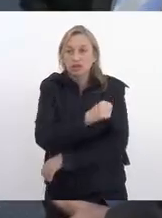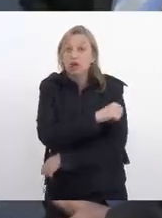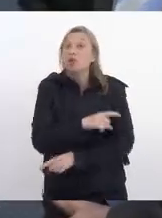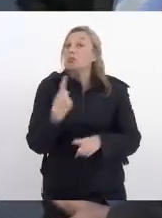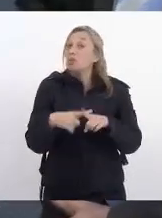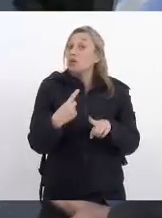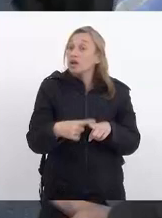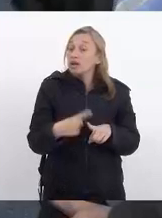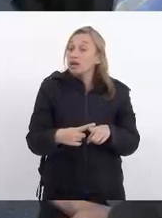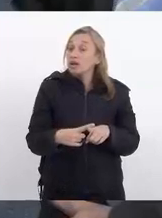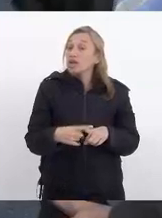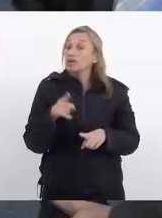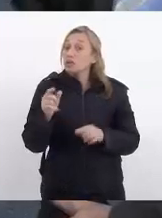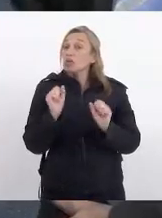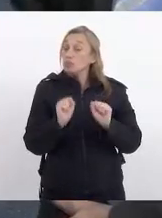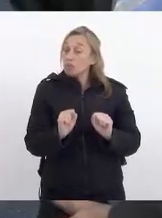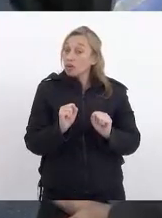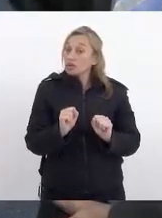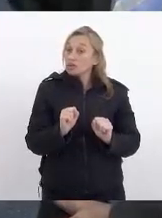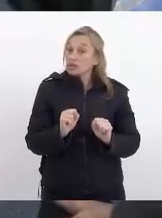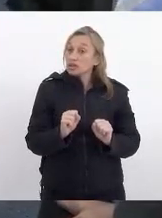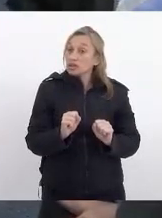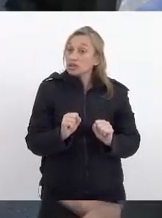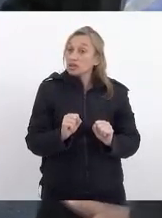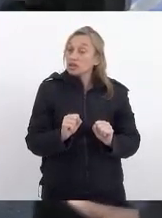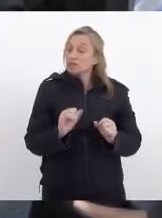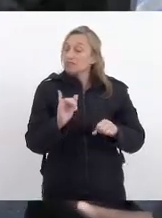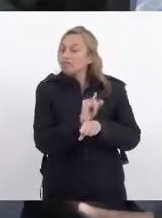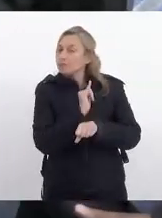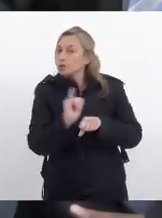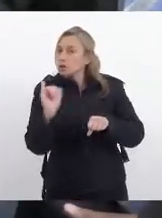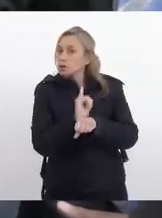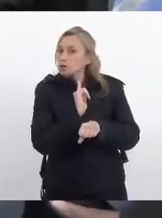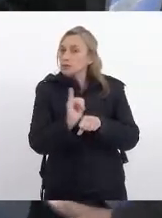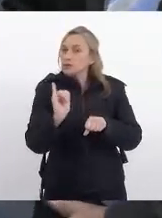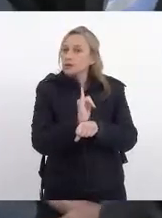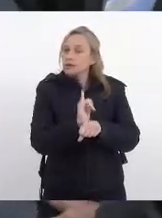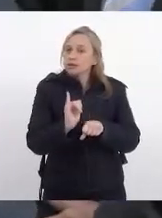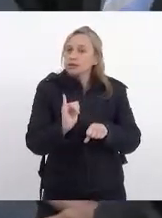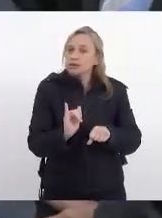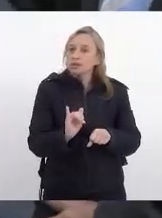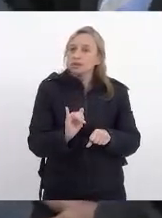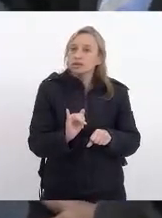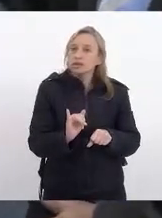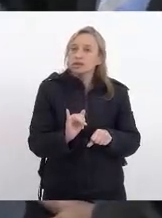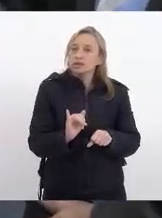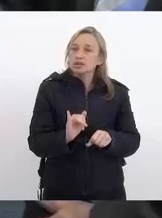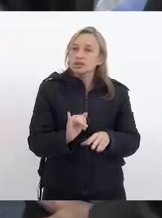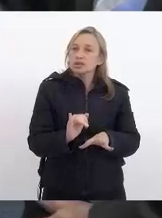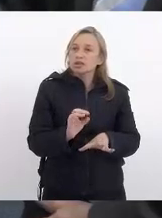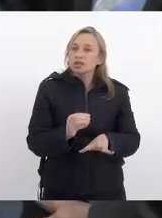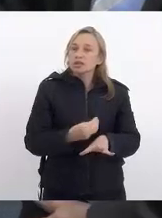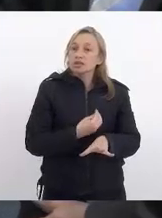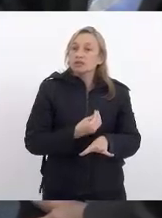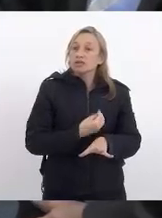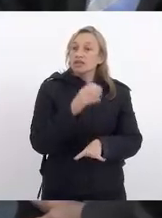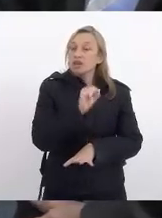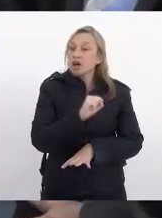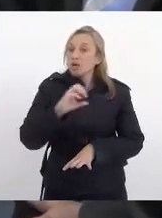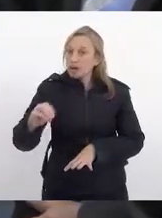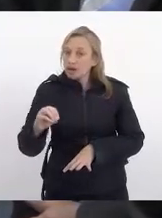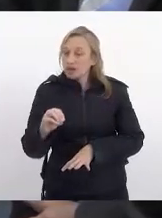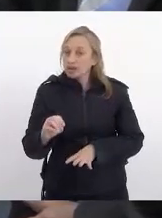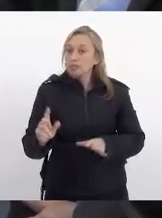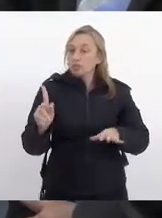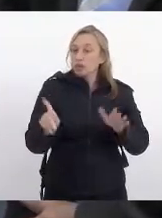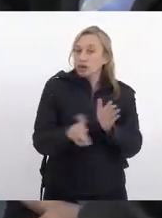Rejane Porque isso pode se configurar como uma estratégia de salvaguarda e sobrevivência das espécies que